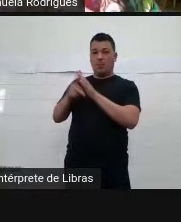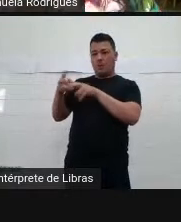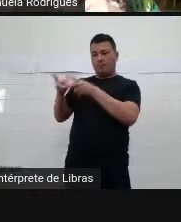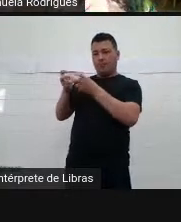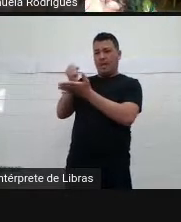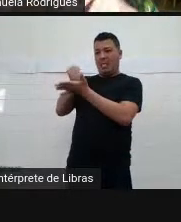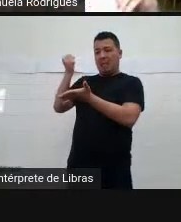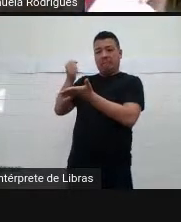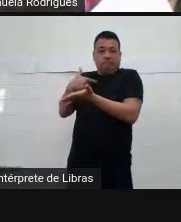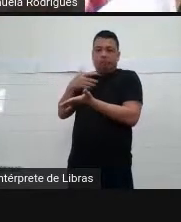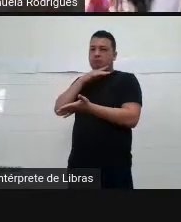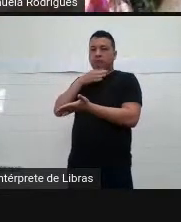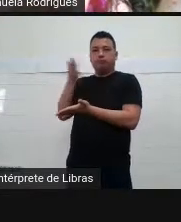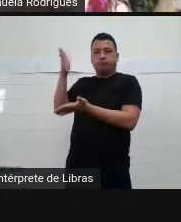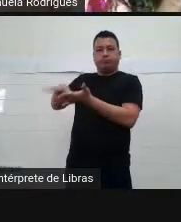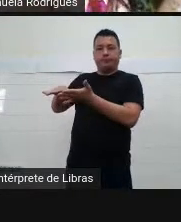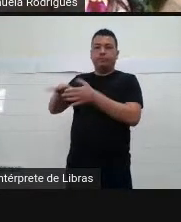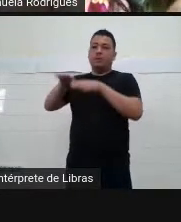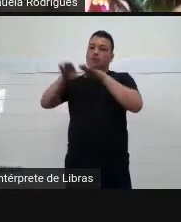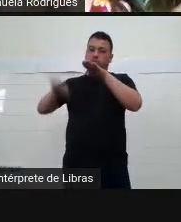daí.